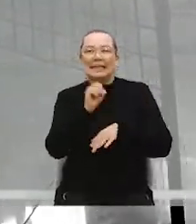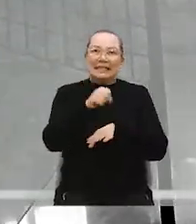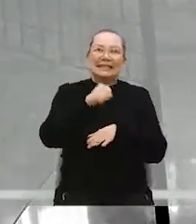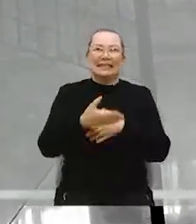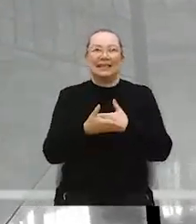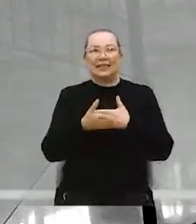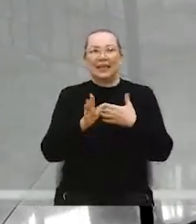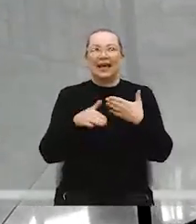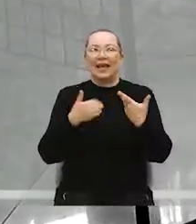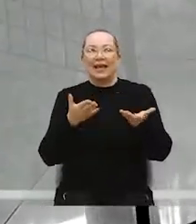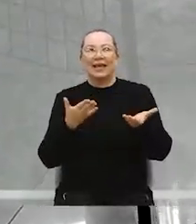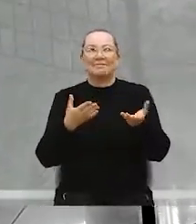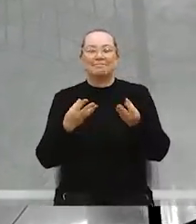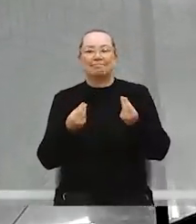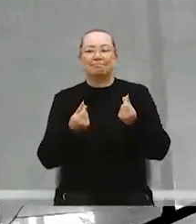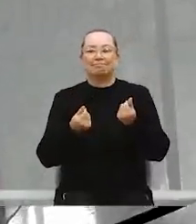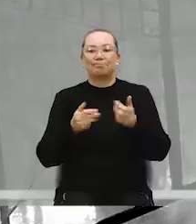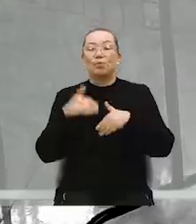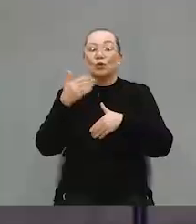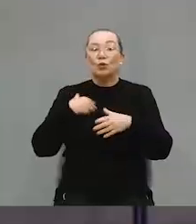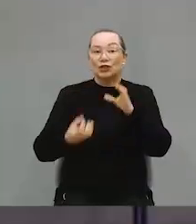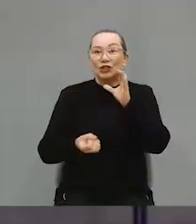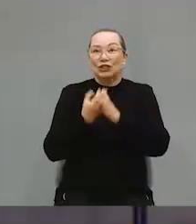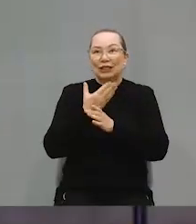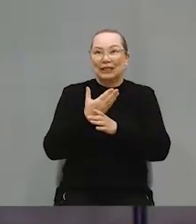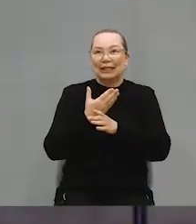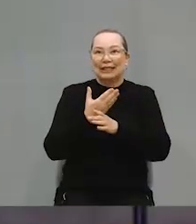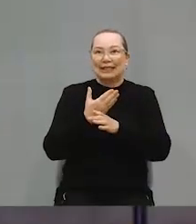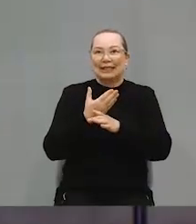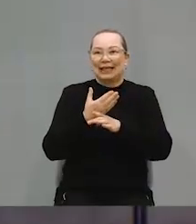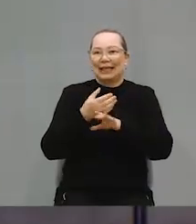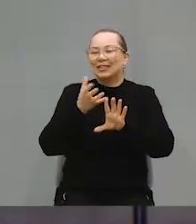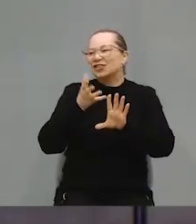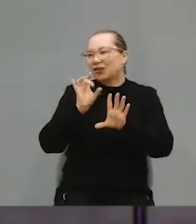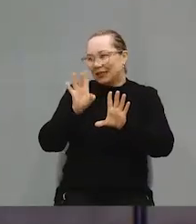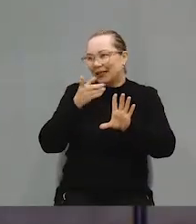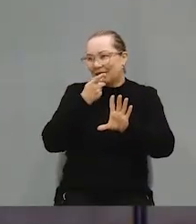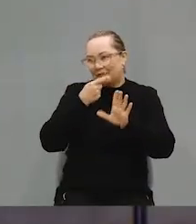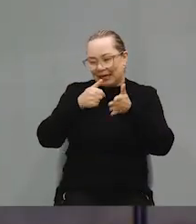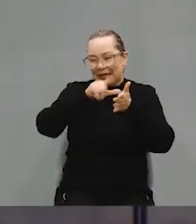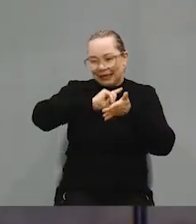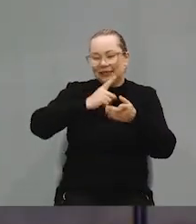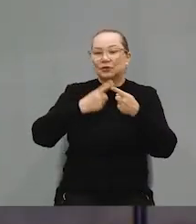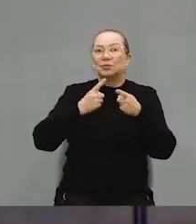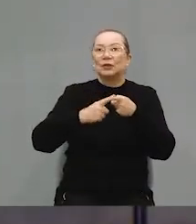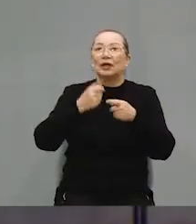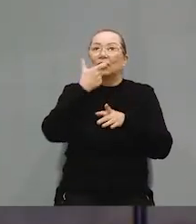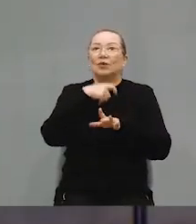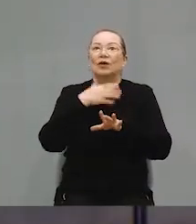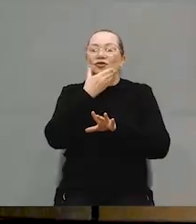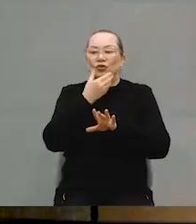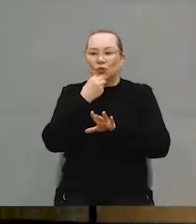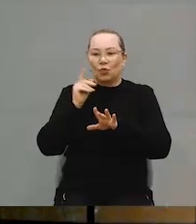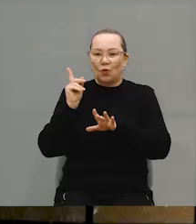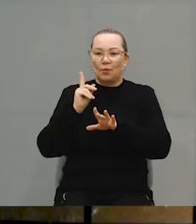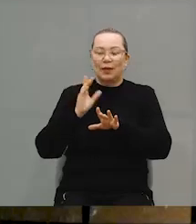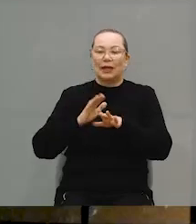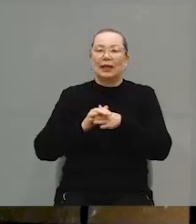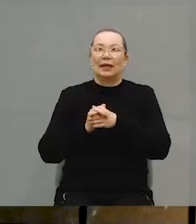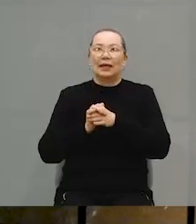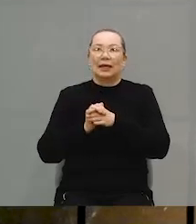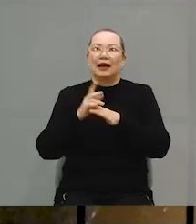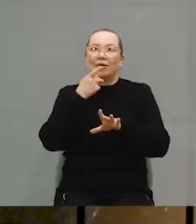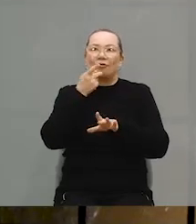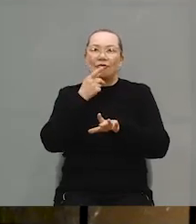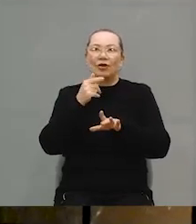Quando a gente cria uma tirinha, eu só queria fazer um pequeno reparo ao Hernani aqui, porque eu acho que ele, até reforçando o que tu